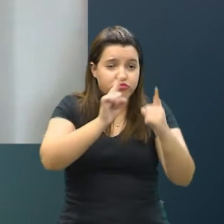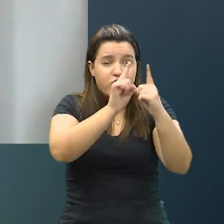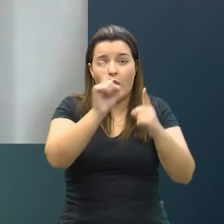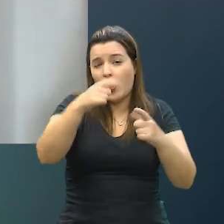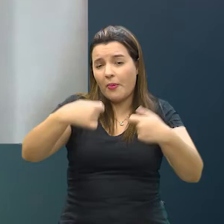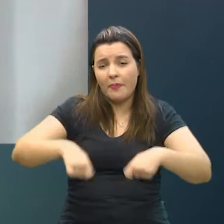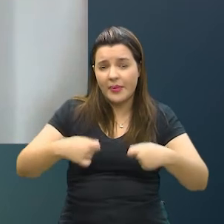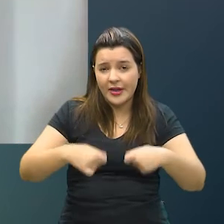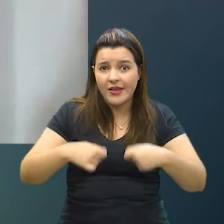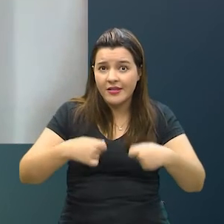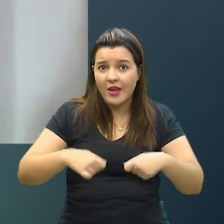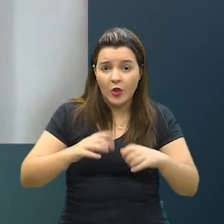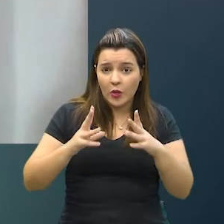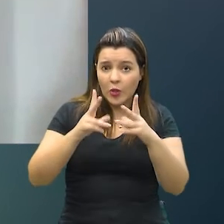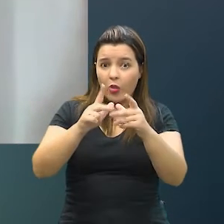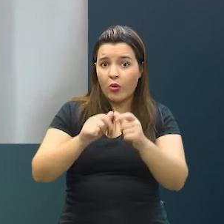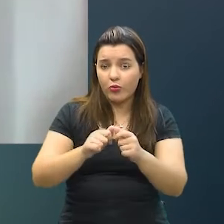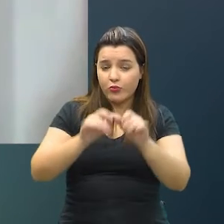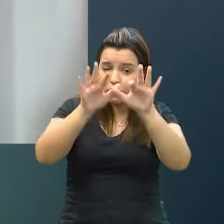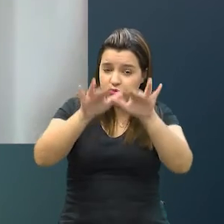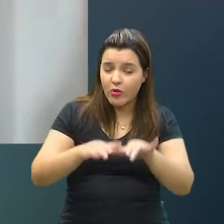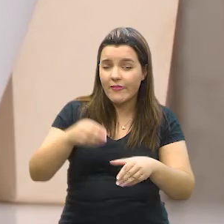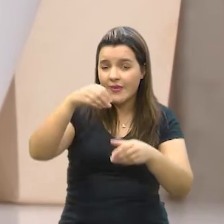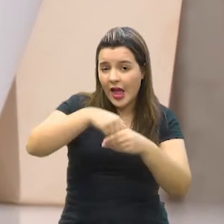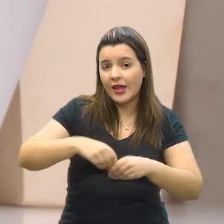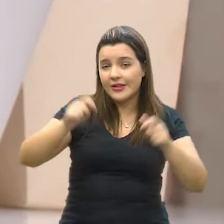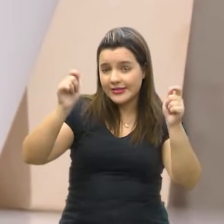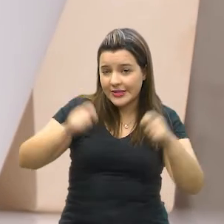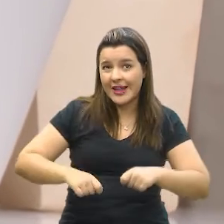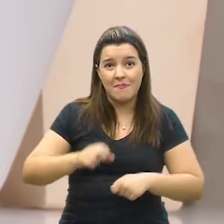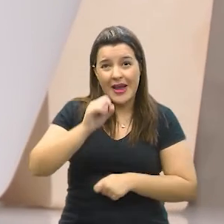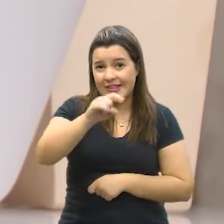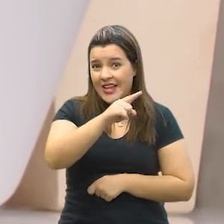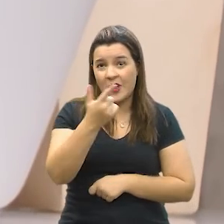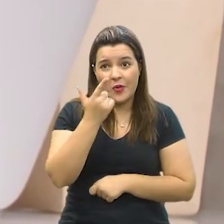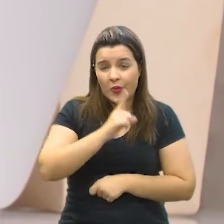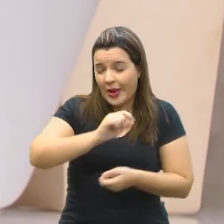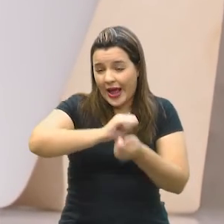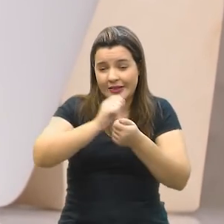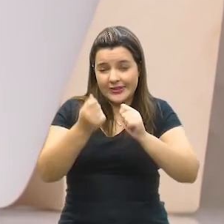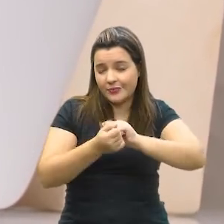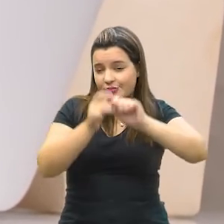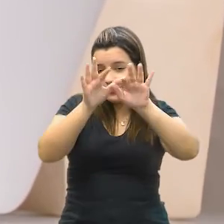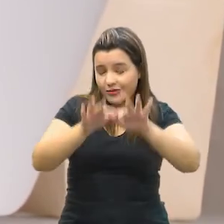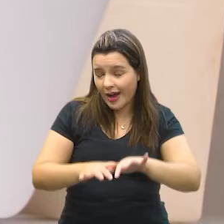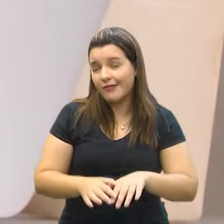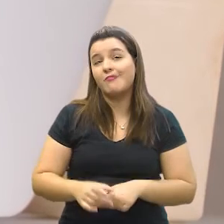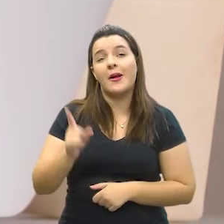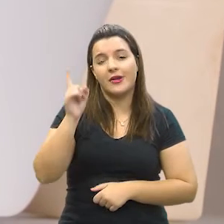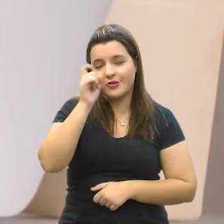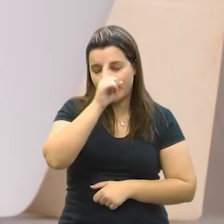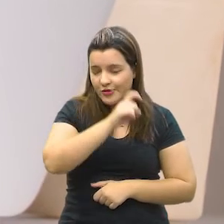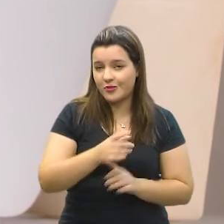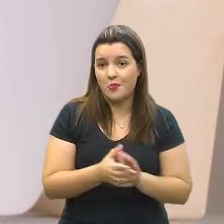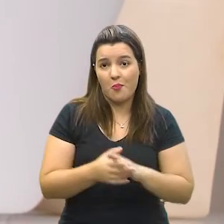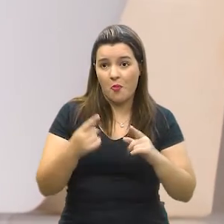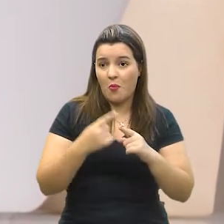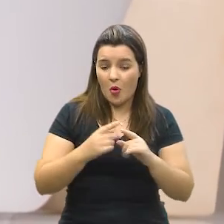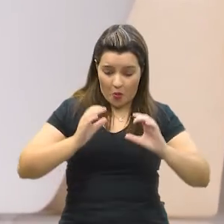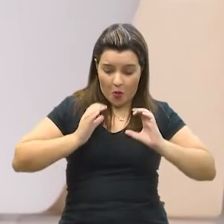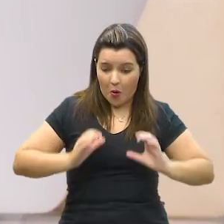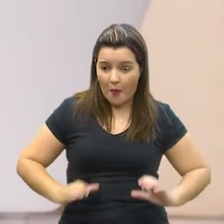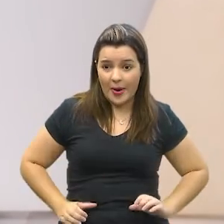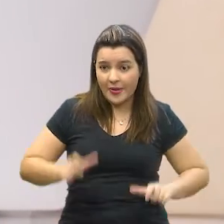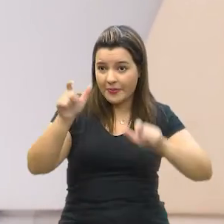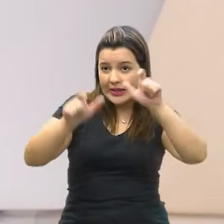forma digital para ele hoje é muito complicado, né? Porque o comportamento do consumidor mudou bastante, né?